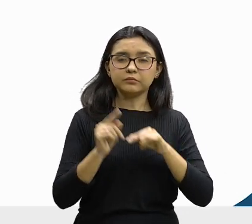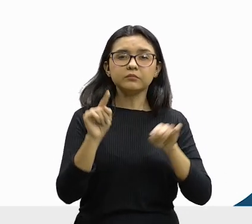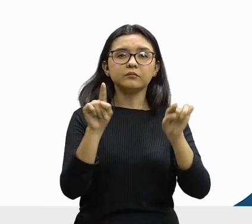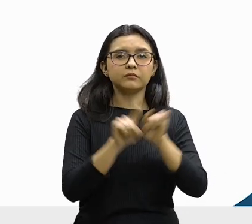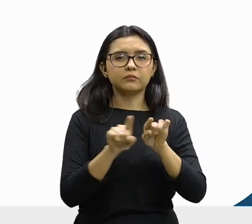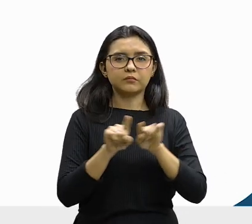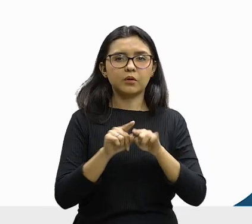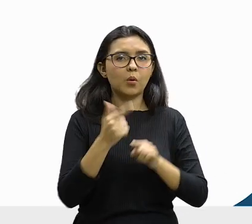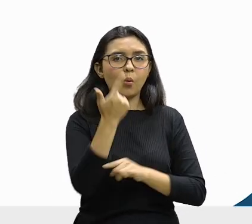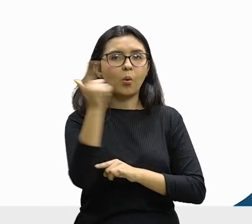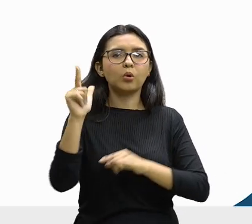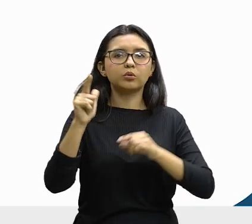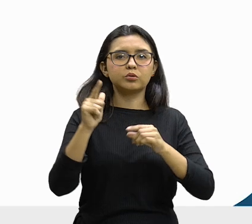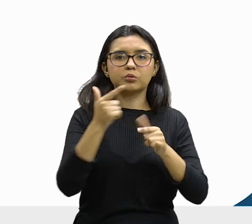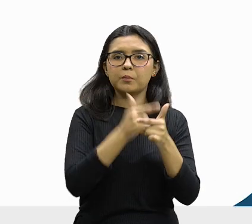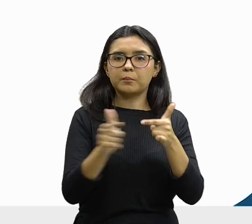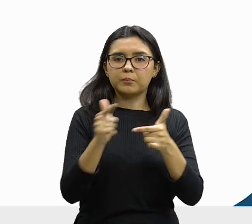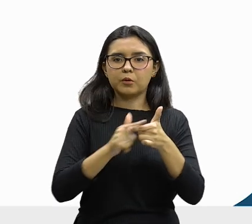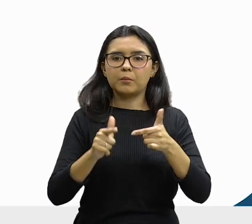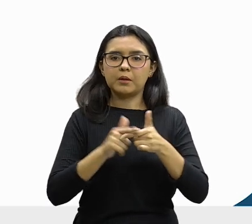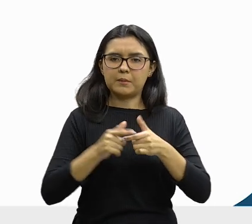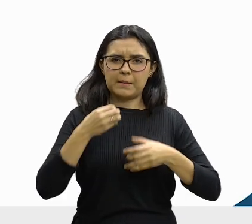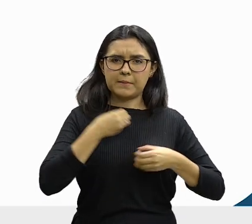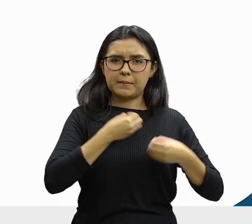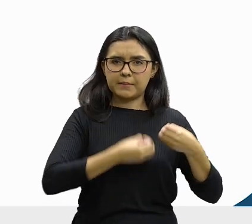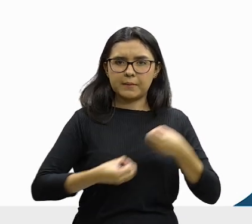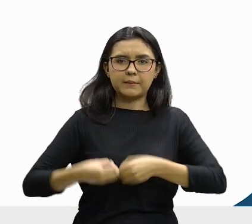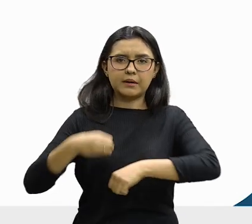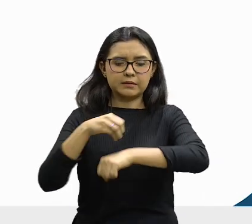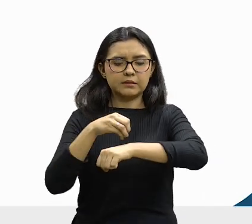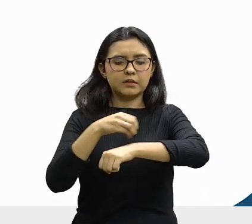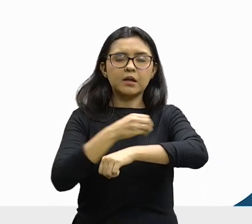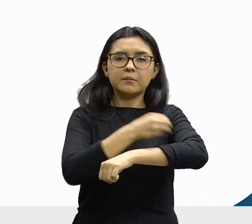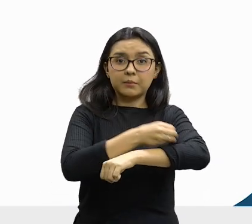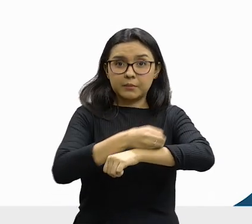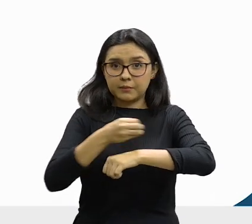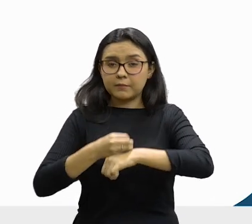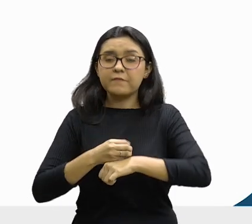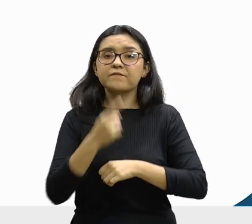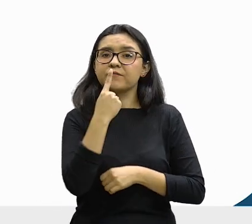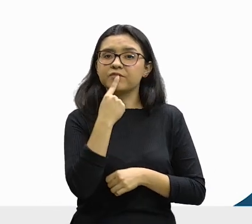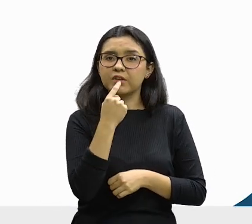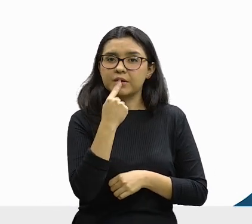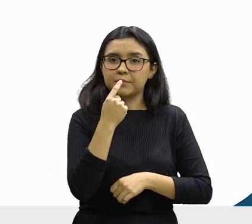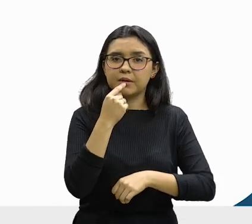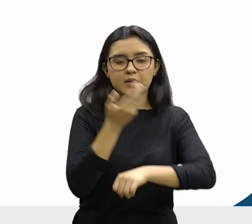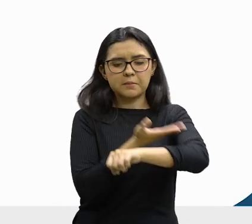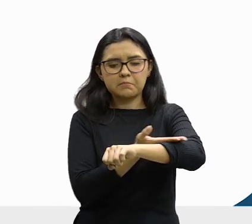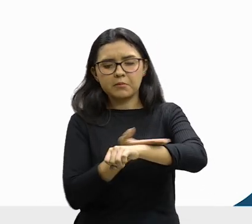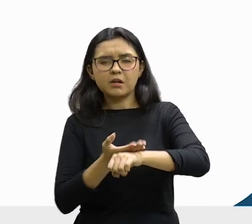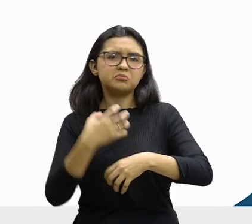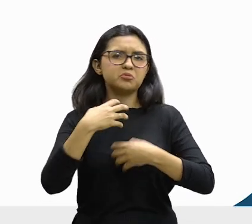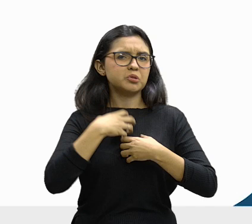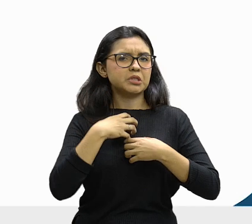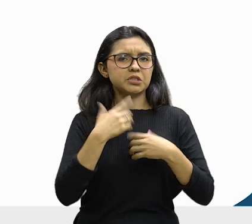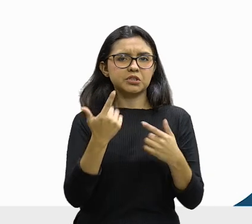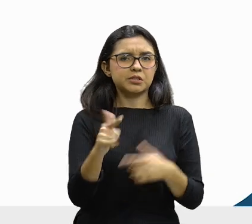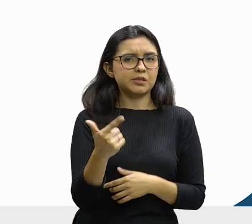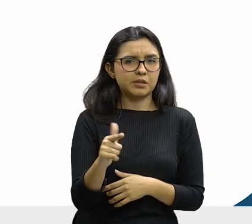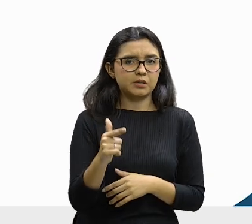esses outros problemas, manchas avermelhadas, esbranquiçadas, indolores, que são ali